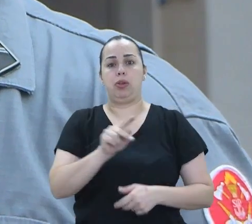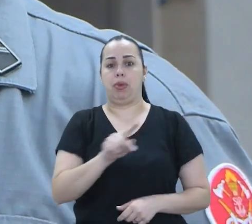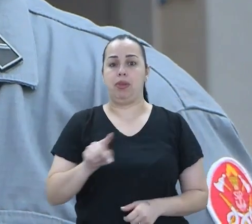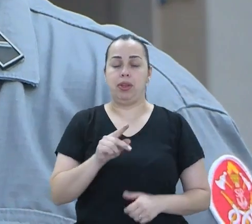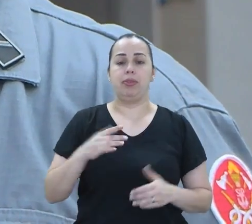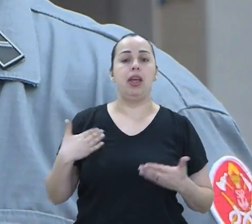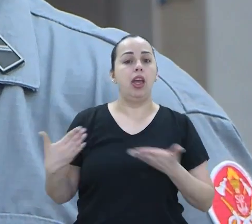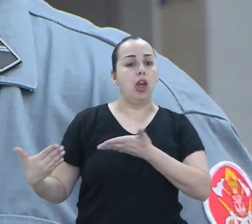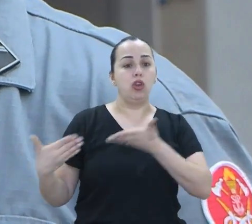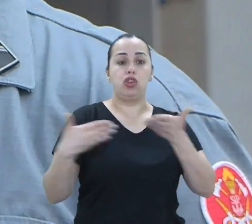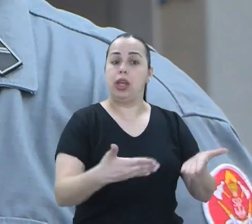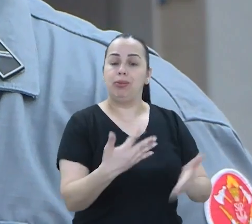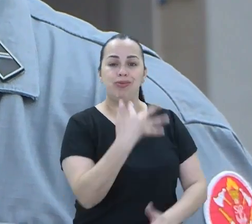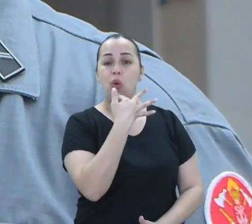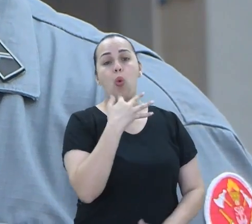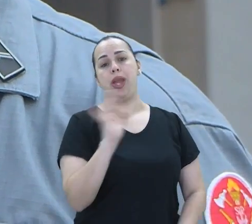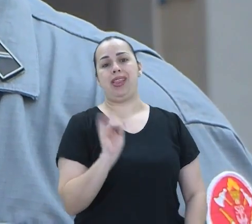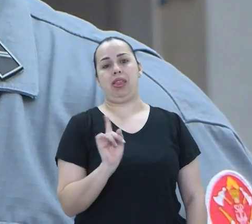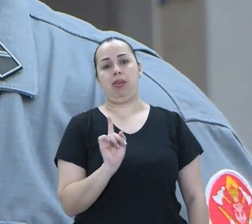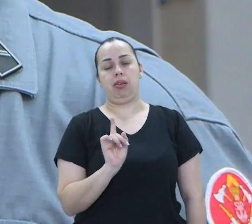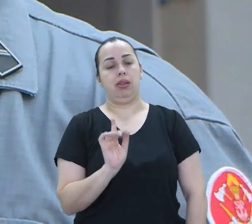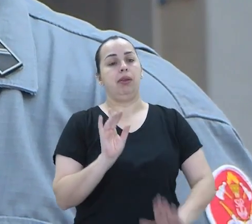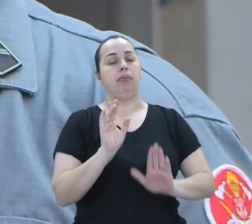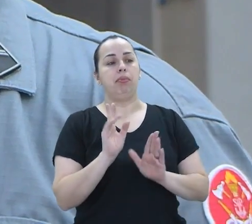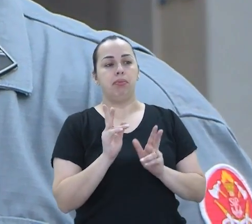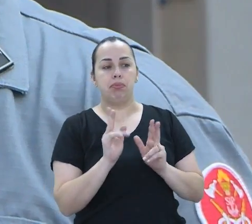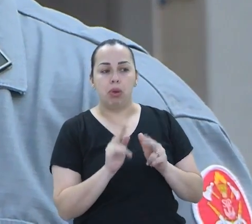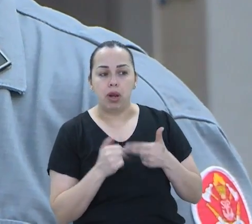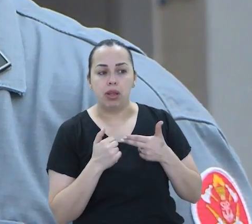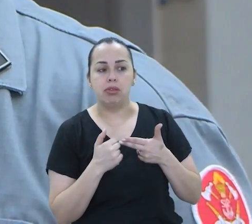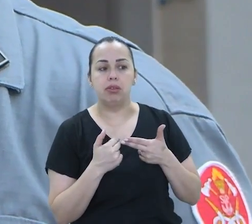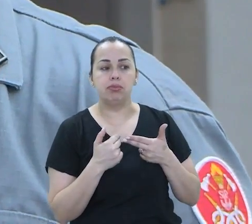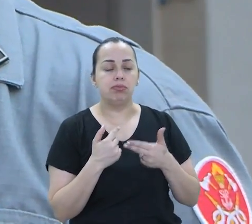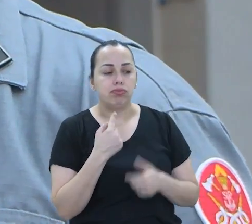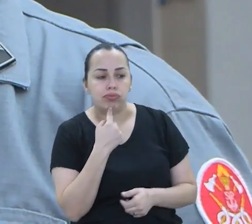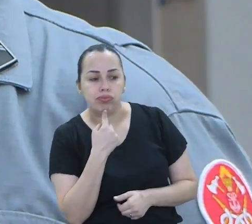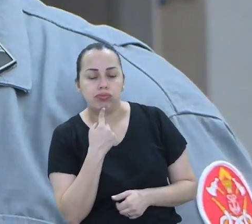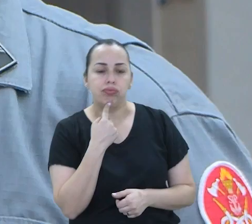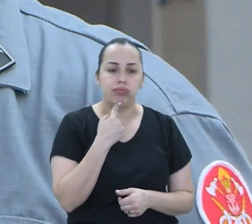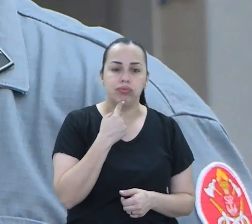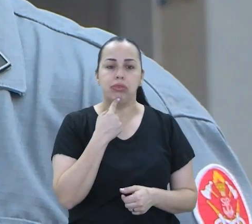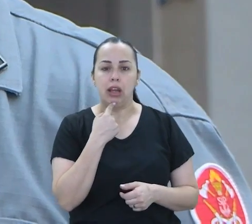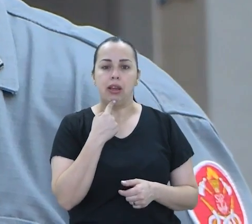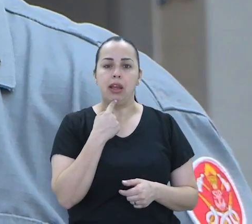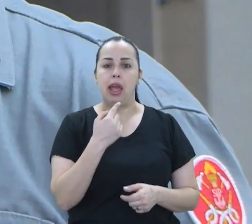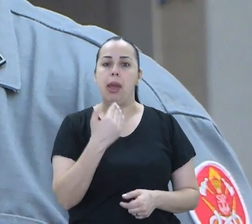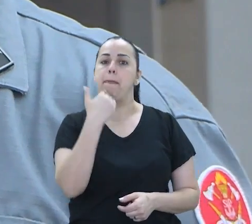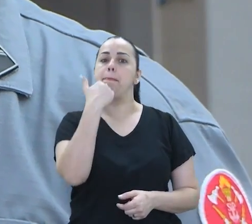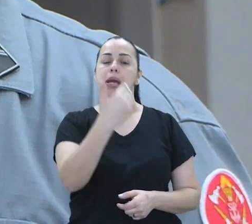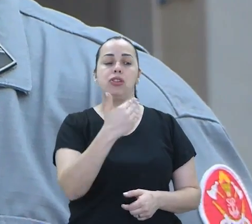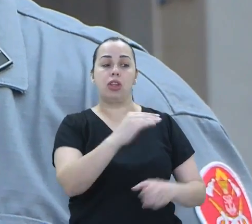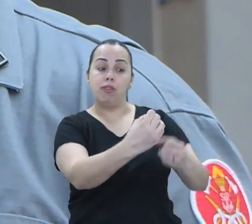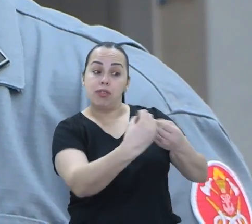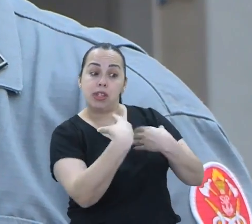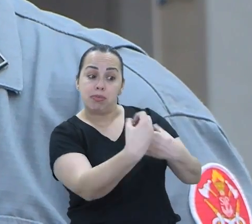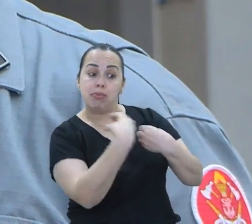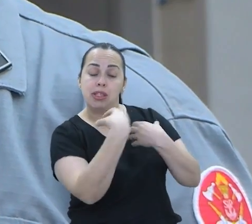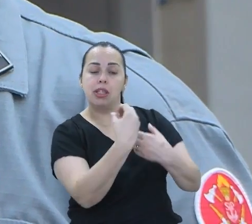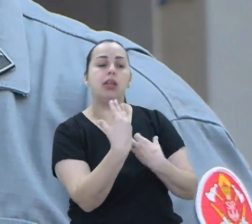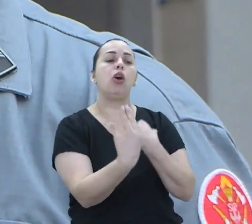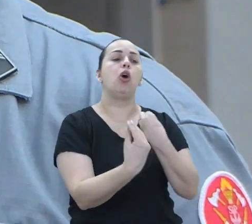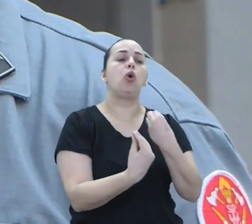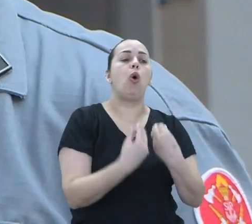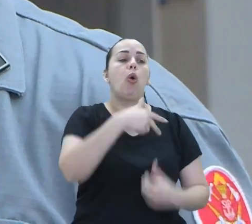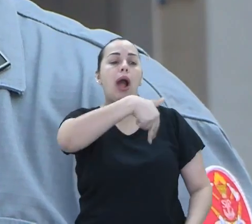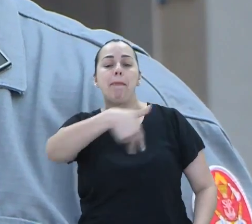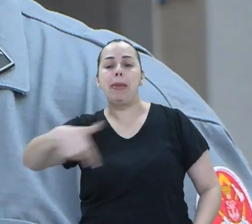porque eu chego numa escola, eu não conheço a escola. Aí eu aproveito esse fator de não conhecer a escola e peço para que eles me ensinem.